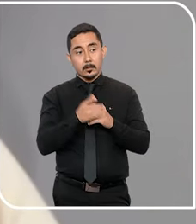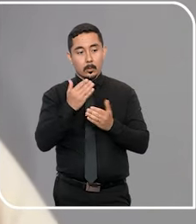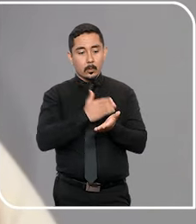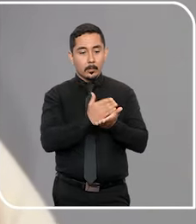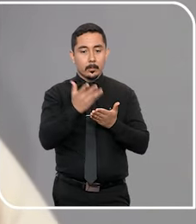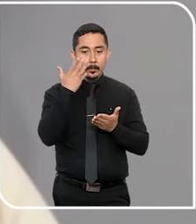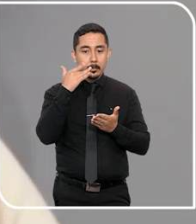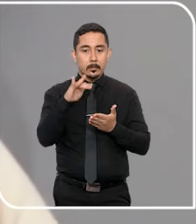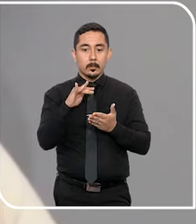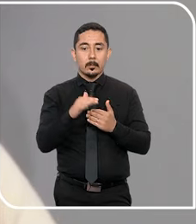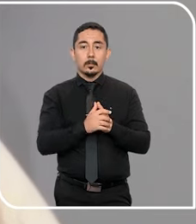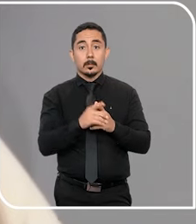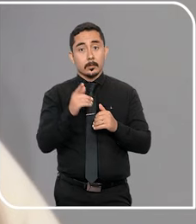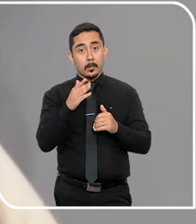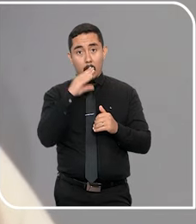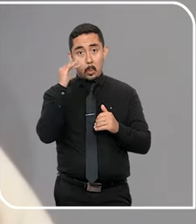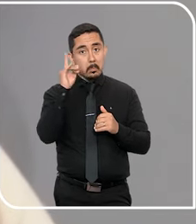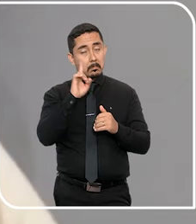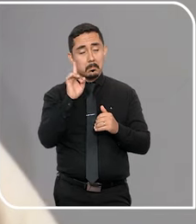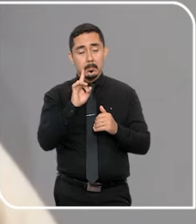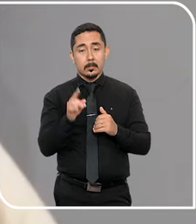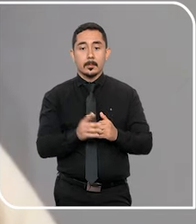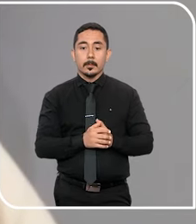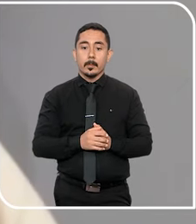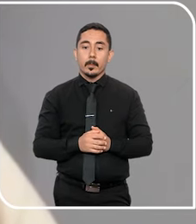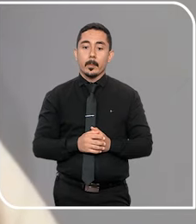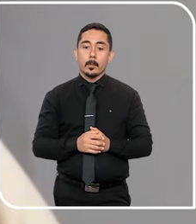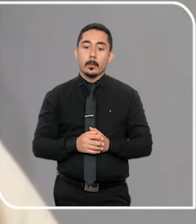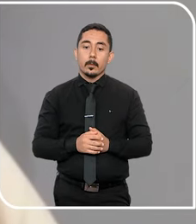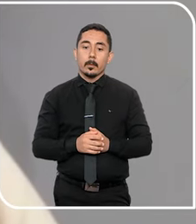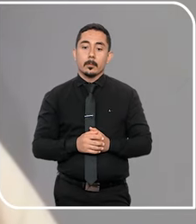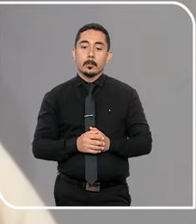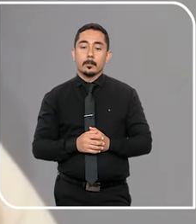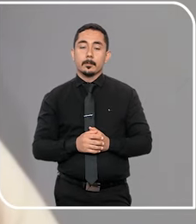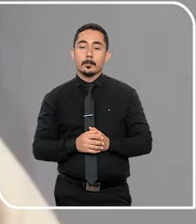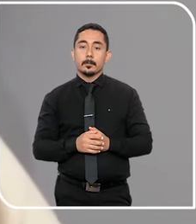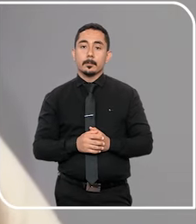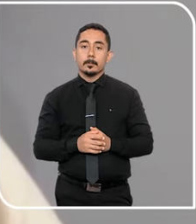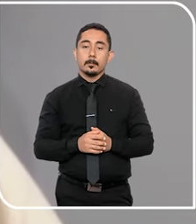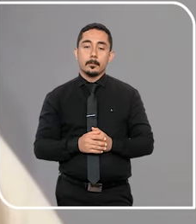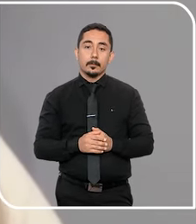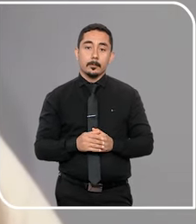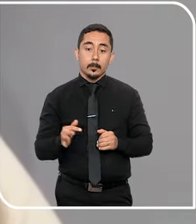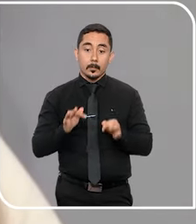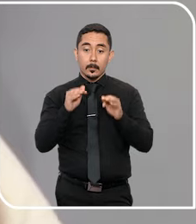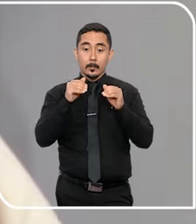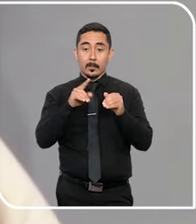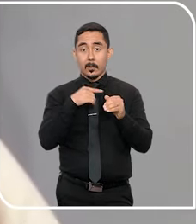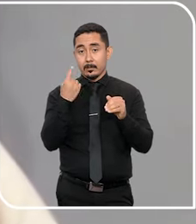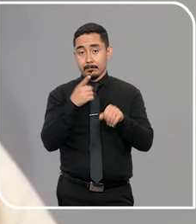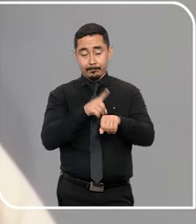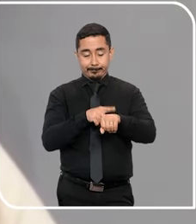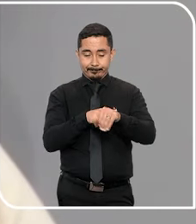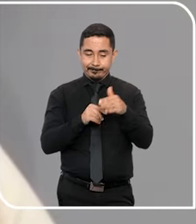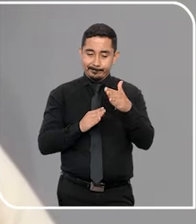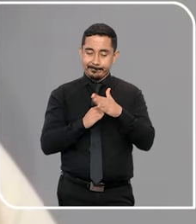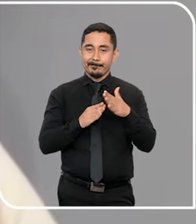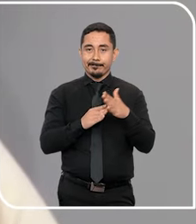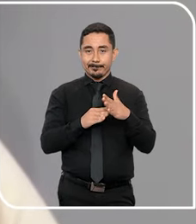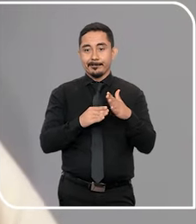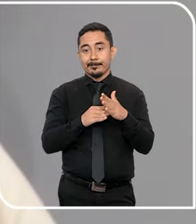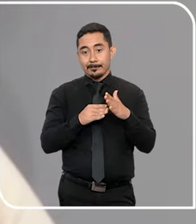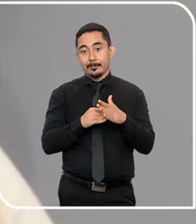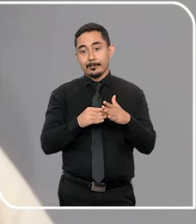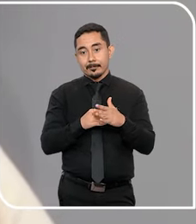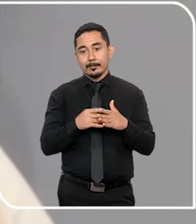melhor então partiu das crianças e não dos adultos e é isso né E aí gente para finalizar Porque infelizmente nosso